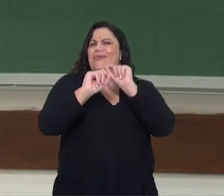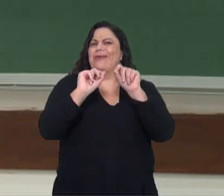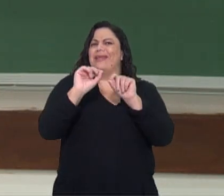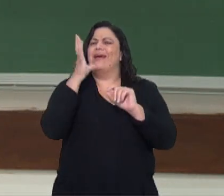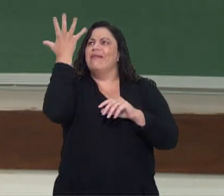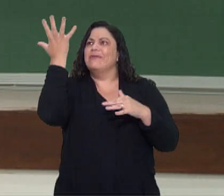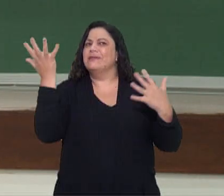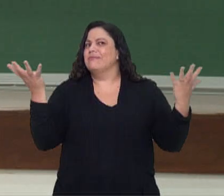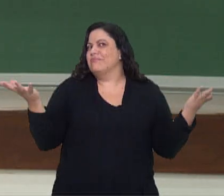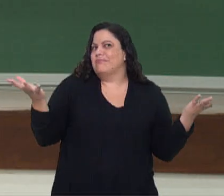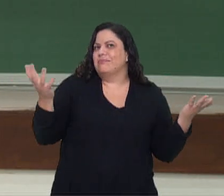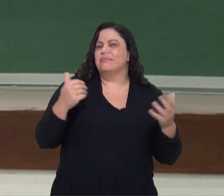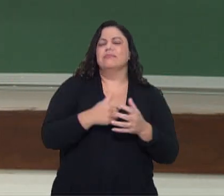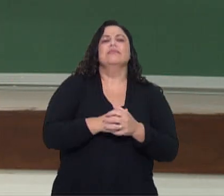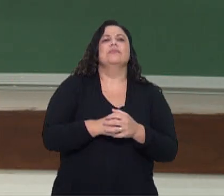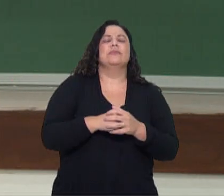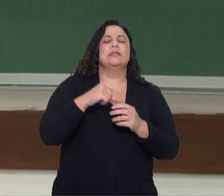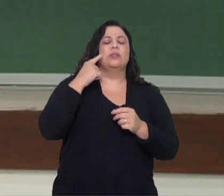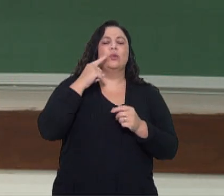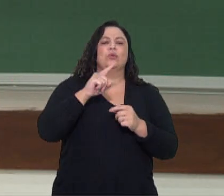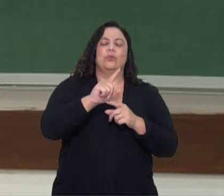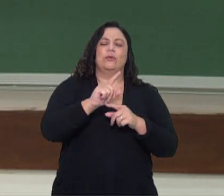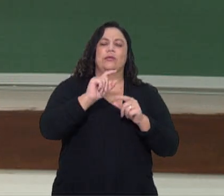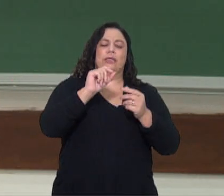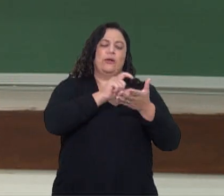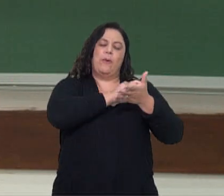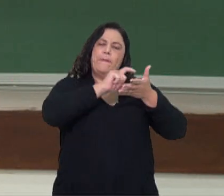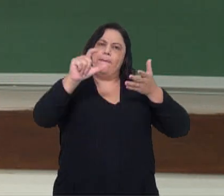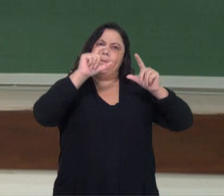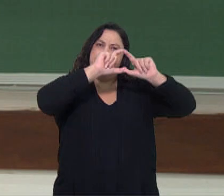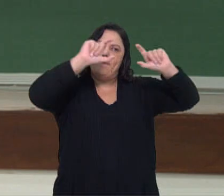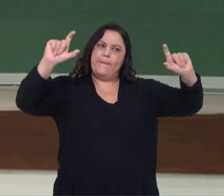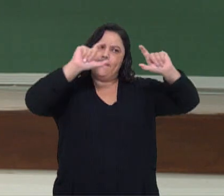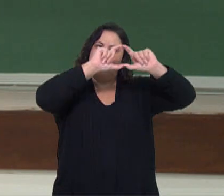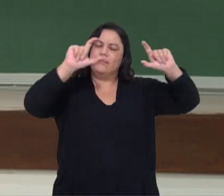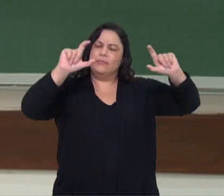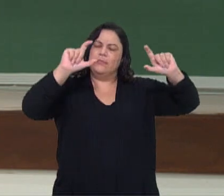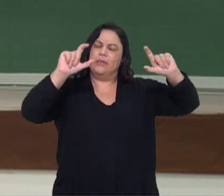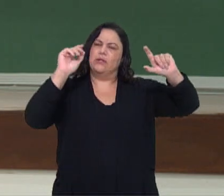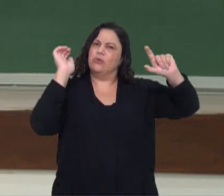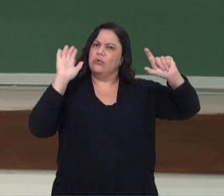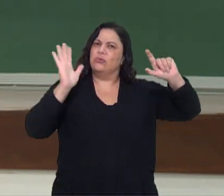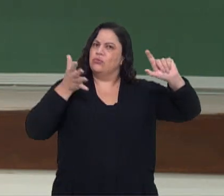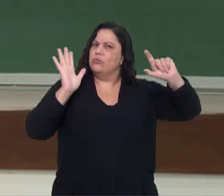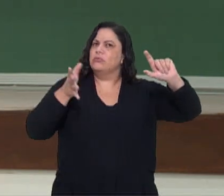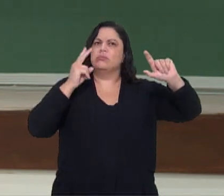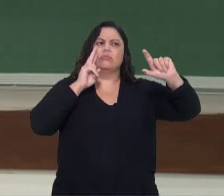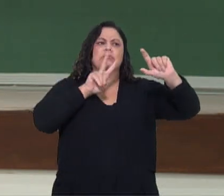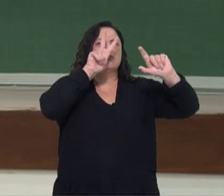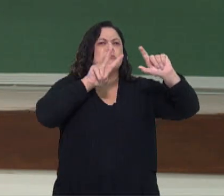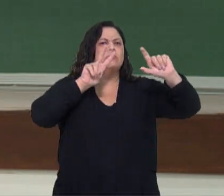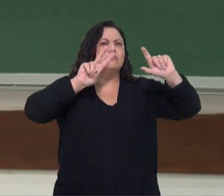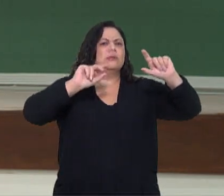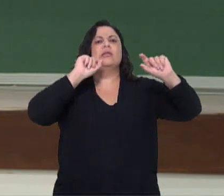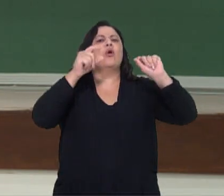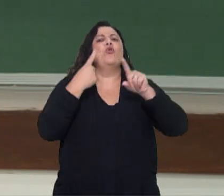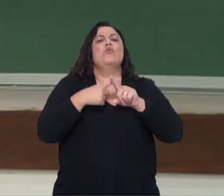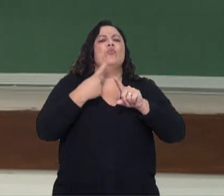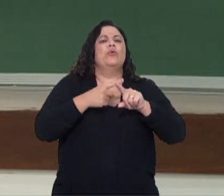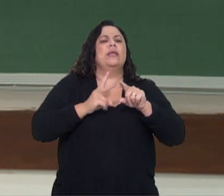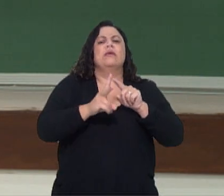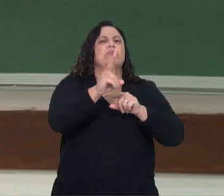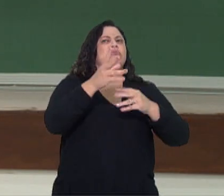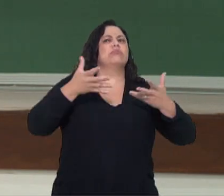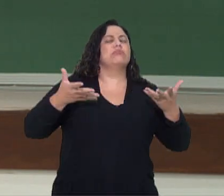leio o lead, que é aquele primeiro parágrafo, eu já vou querer saber, se for do meu interesse, o que aconteceu ou por que aconteceu